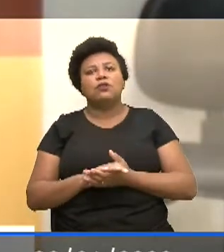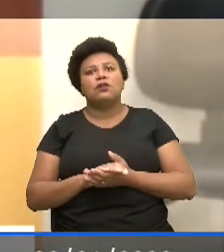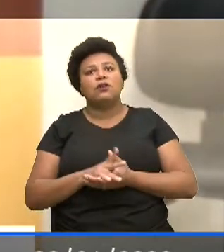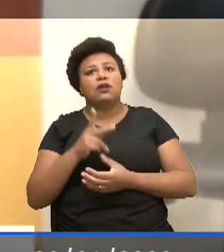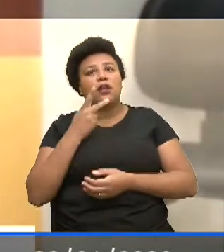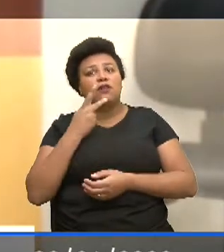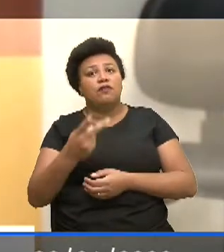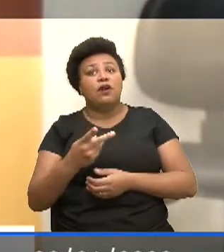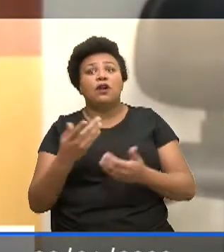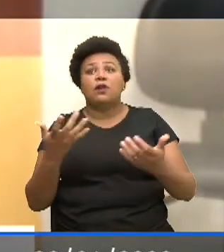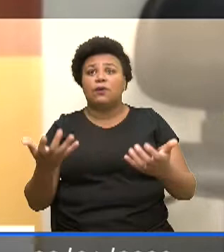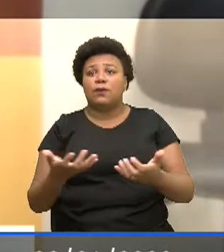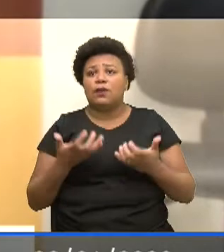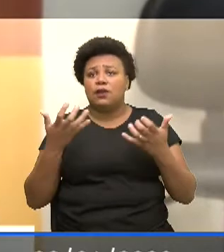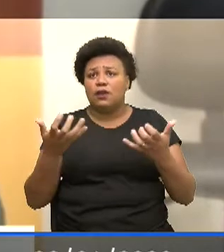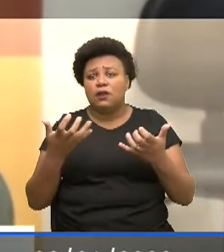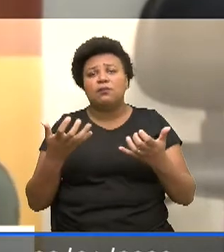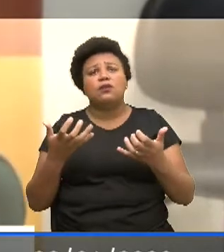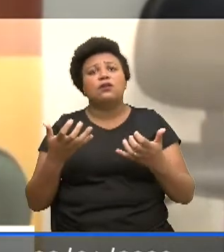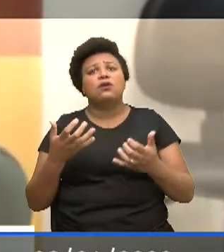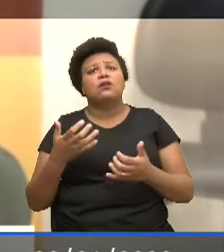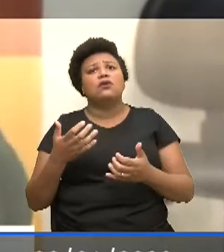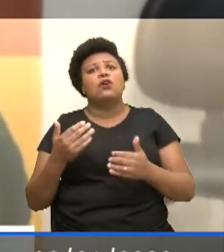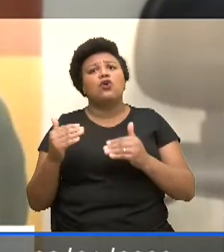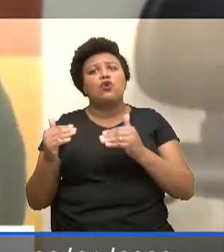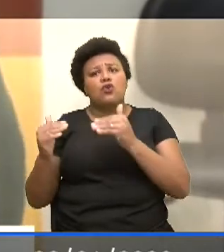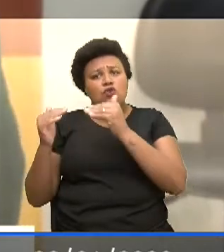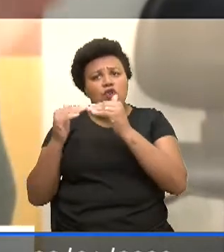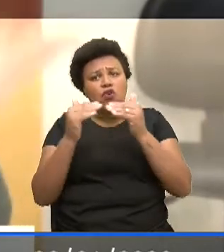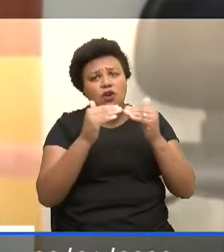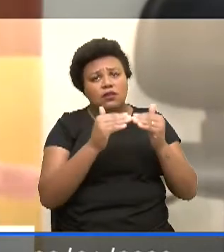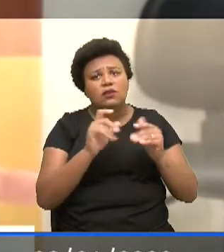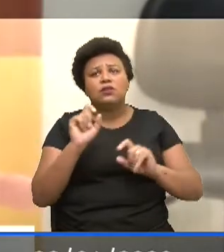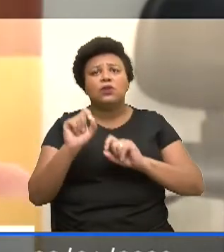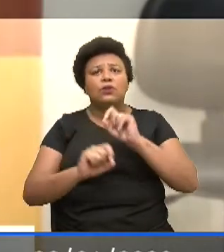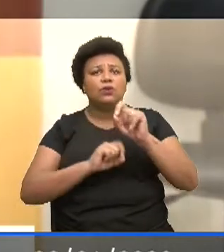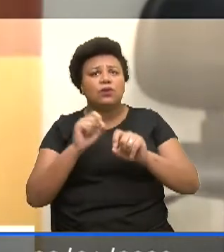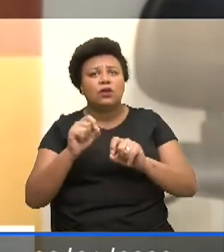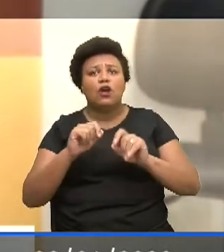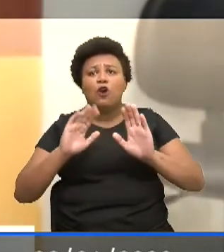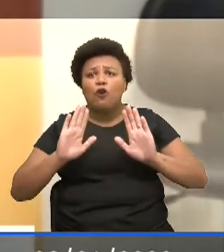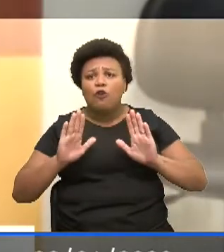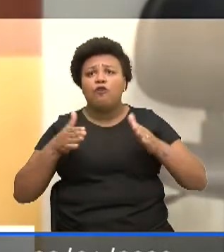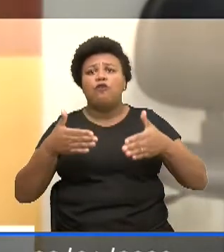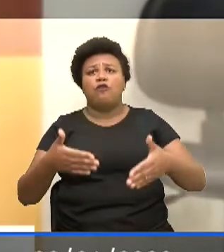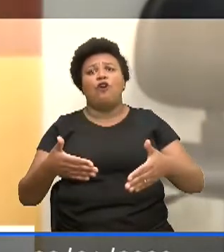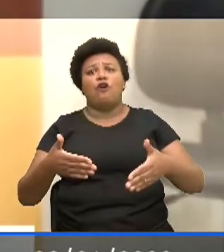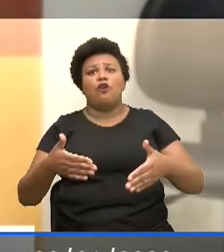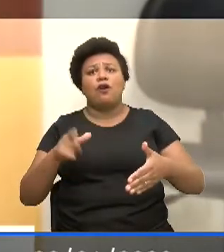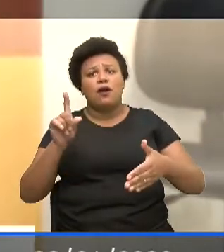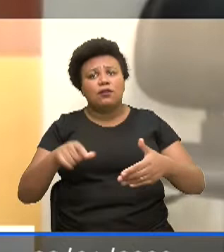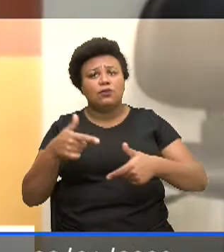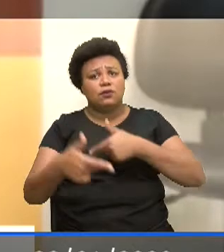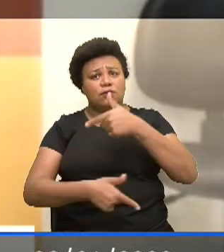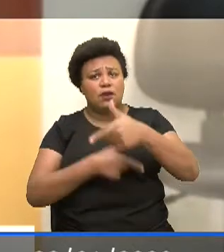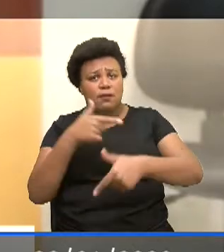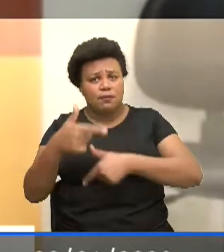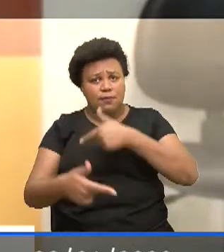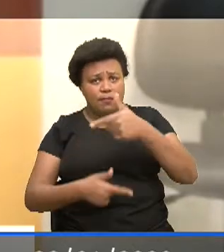colocou. Queríamos a plena concordância no sentido do foco que nós vamos dar no nosso trabalho